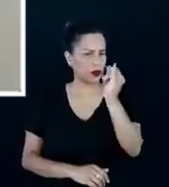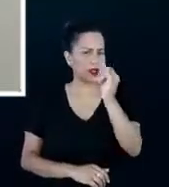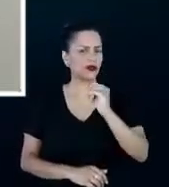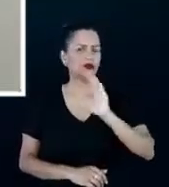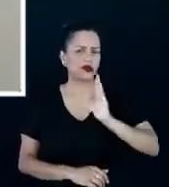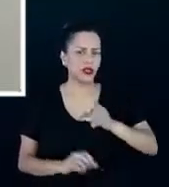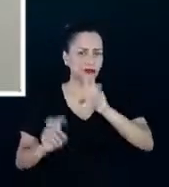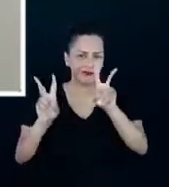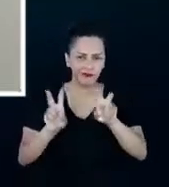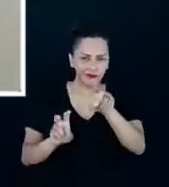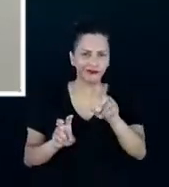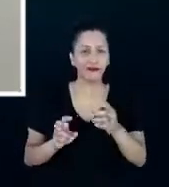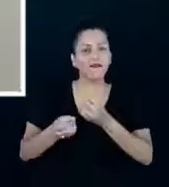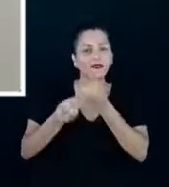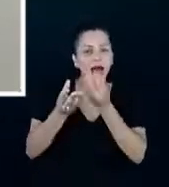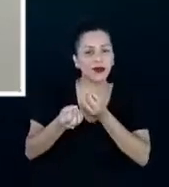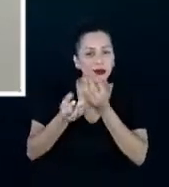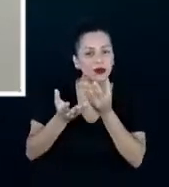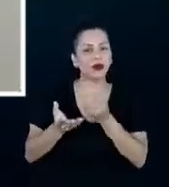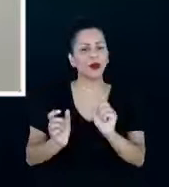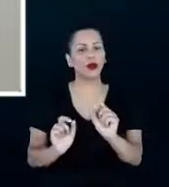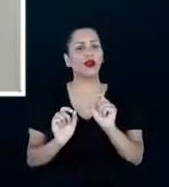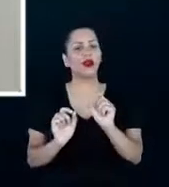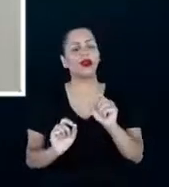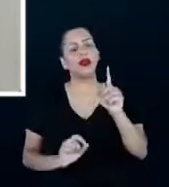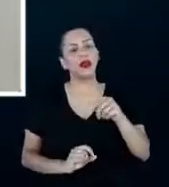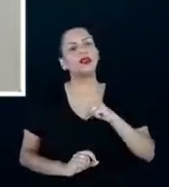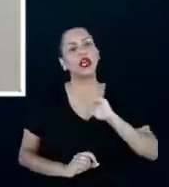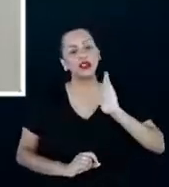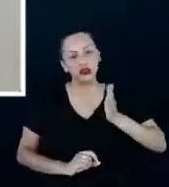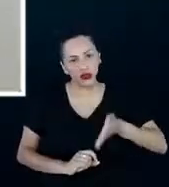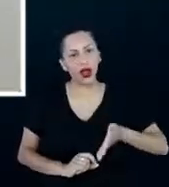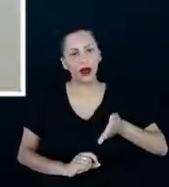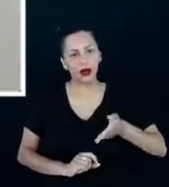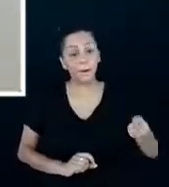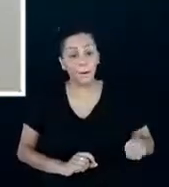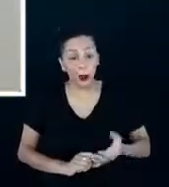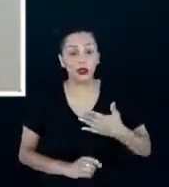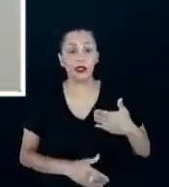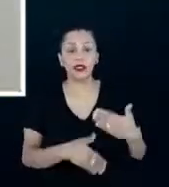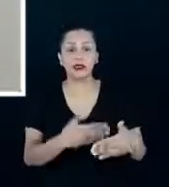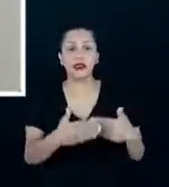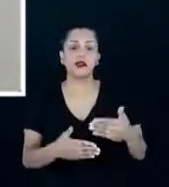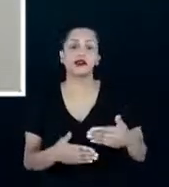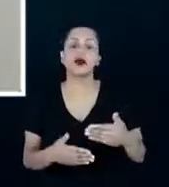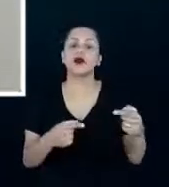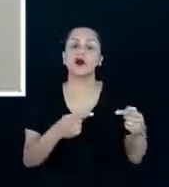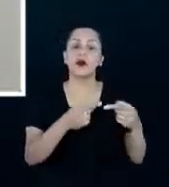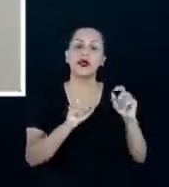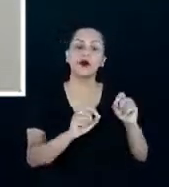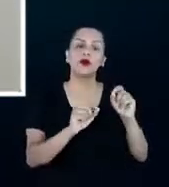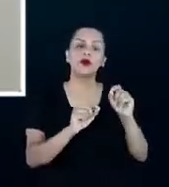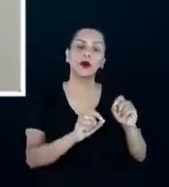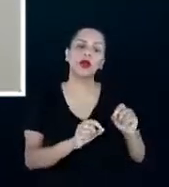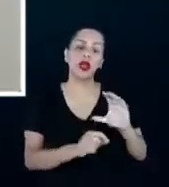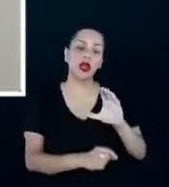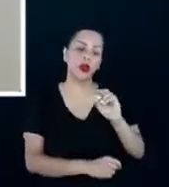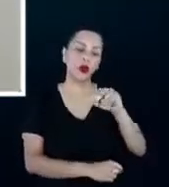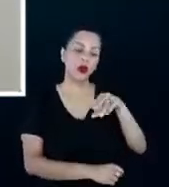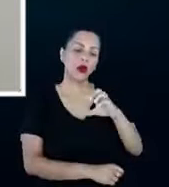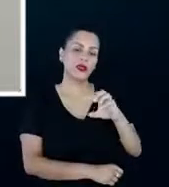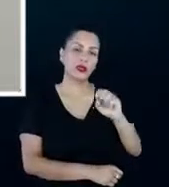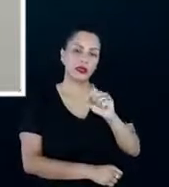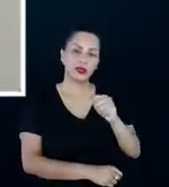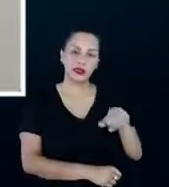questão dos dados, né? Então, a gente tem uma frente na modernização que tem a ver com concessões vencendo, olhando para as concessões de distribuição